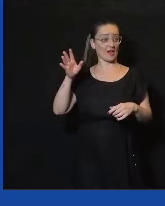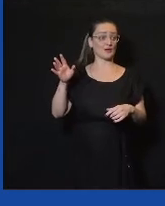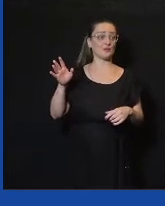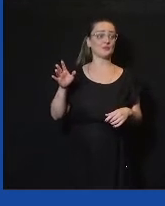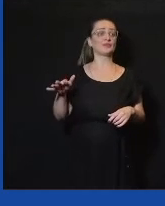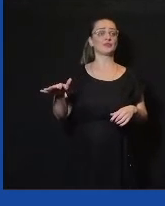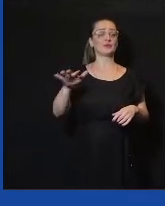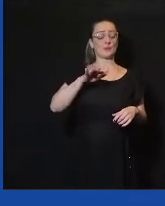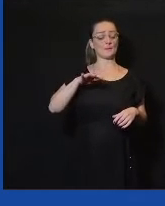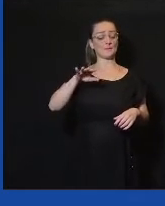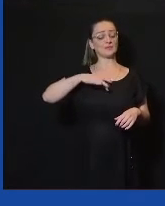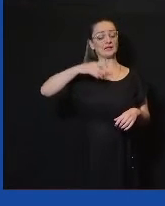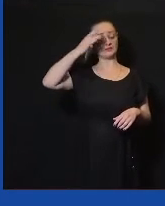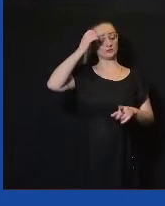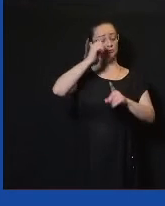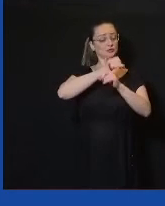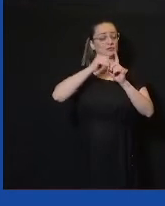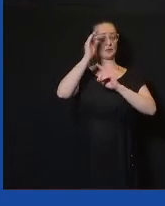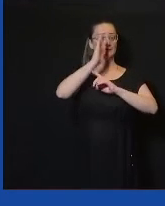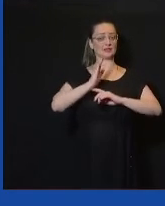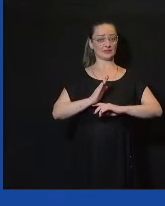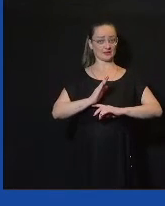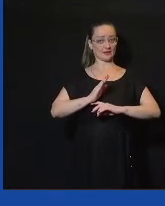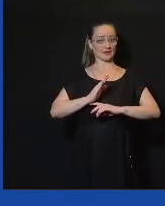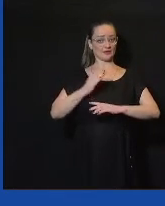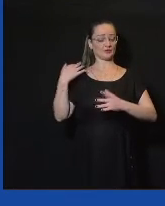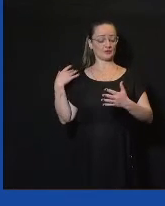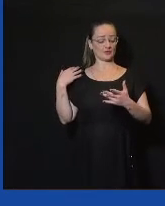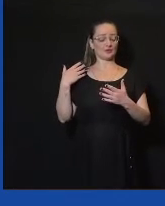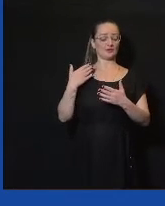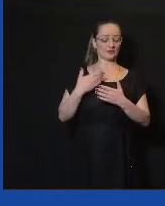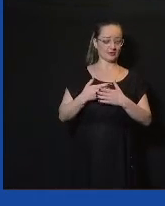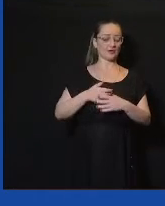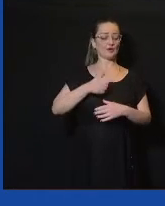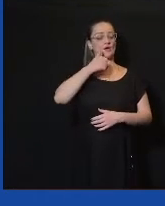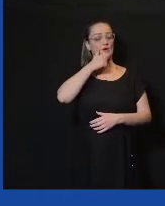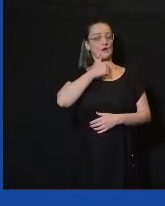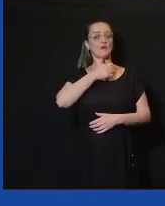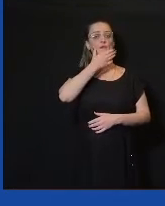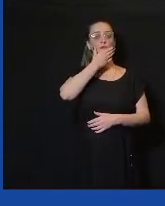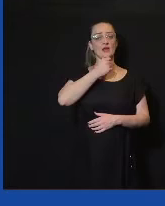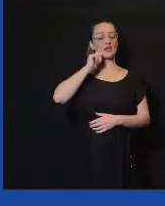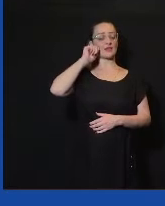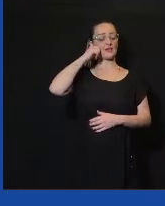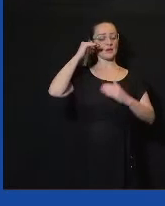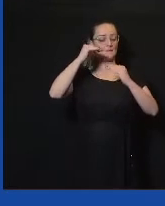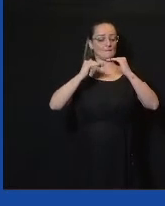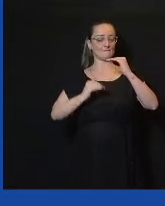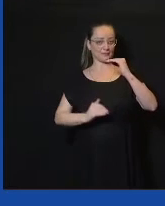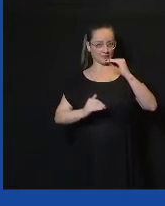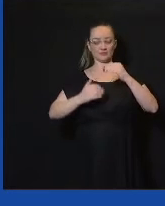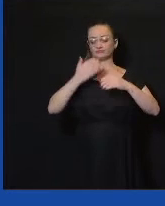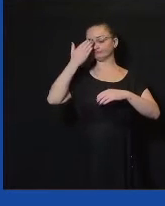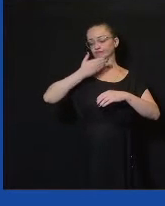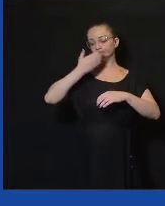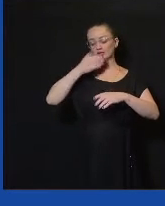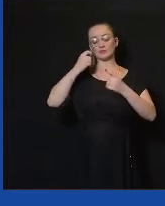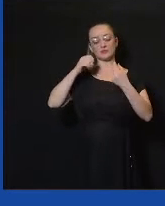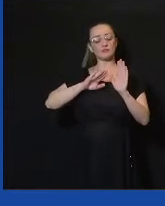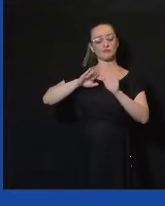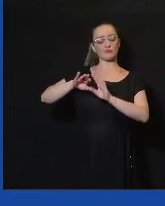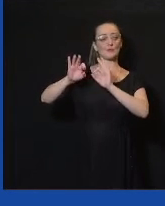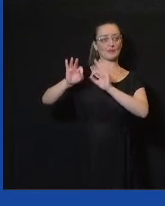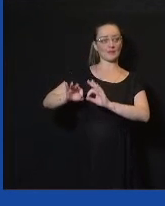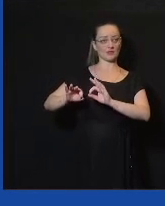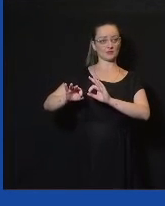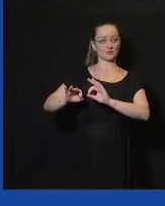do pensamento social brasileiro de era escravocrata, homens e mulheres negras são seres subalternos, invisíveis, tem que ficar excluído mesmo dos